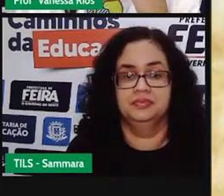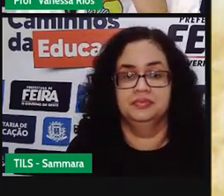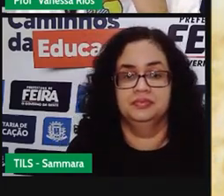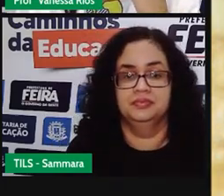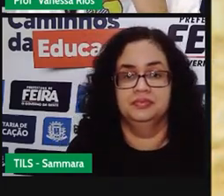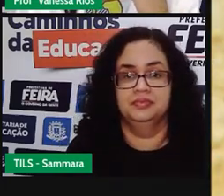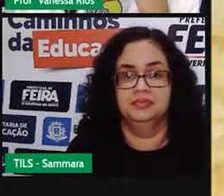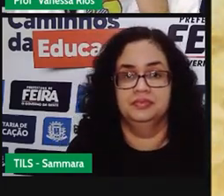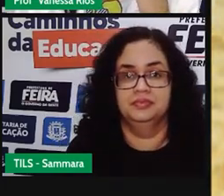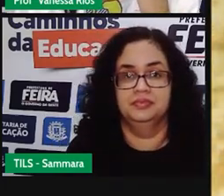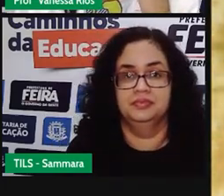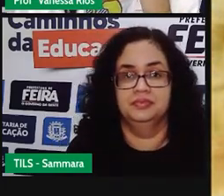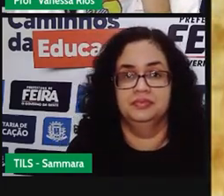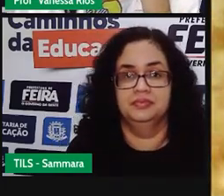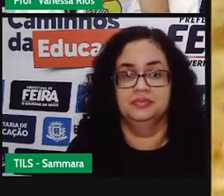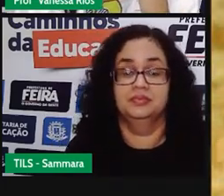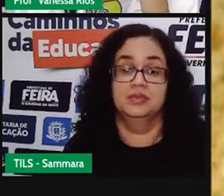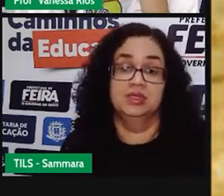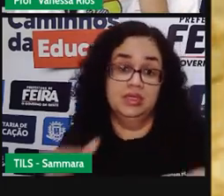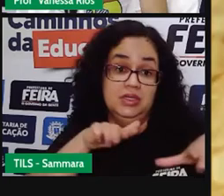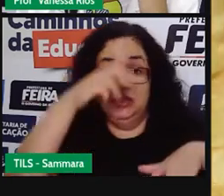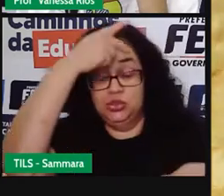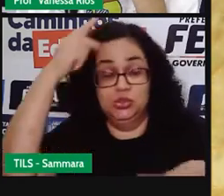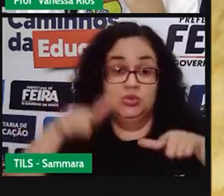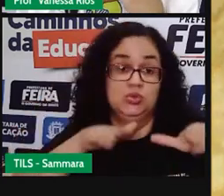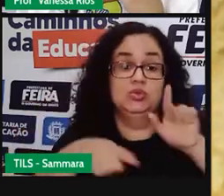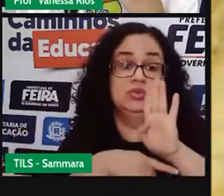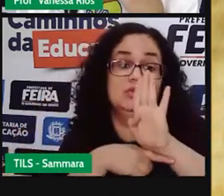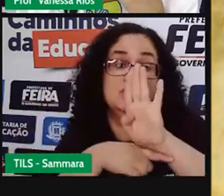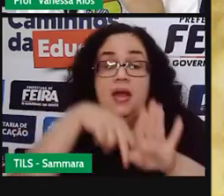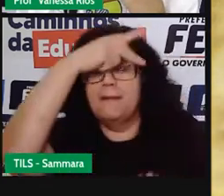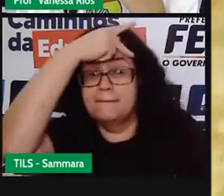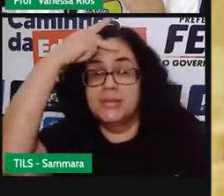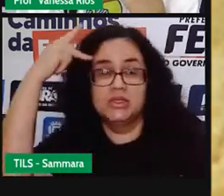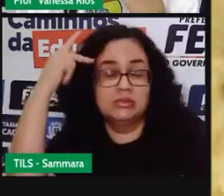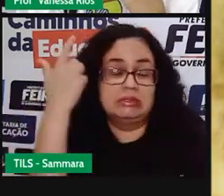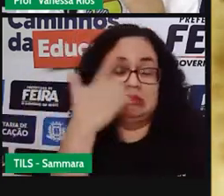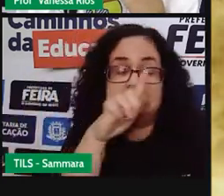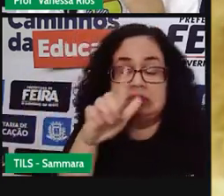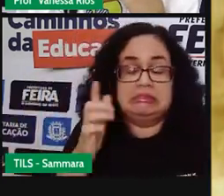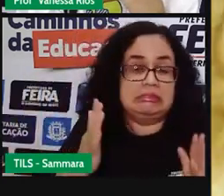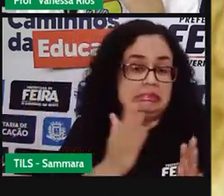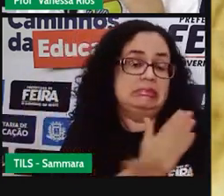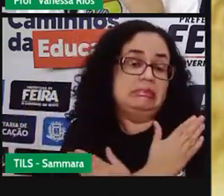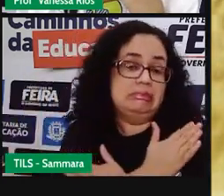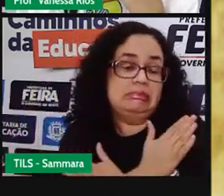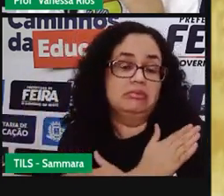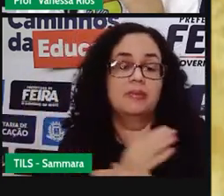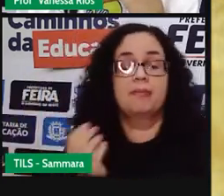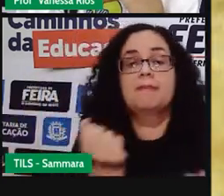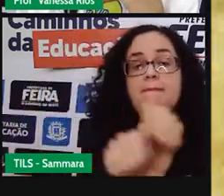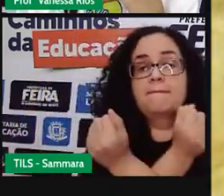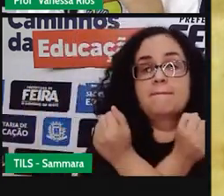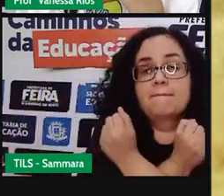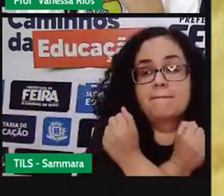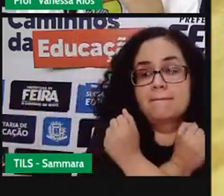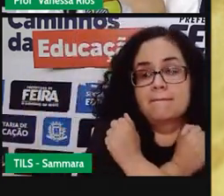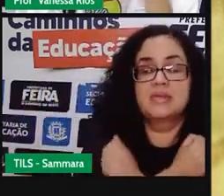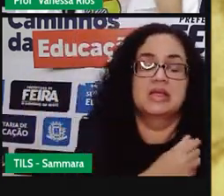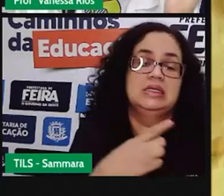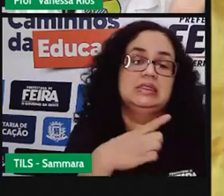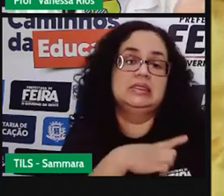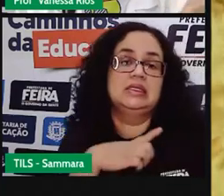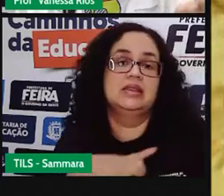É quem simplesmente abraça quem tem que ser abraçado. Herói é o diferente que luta por